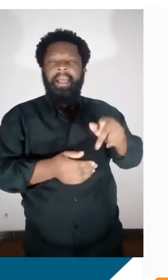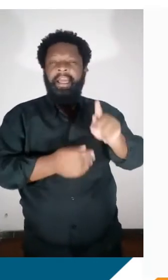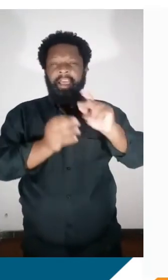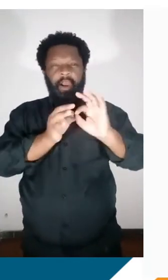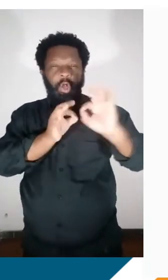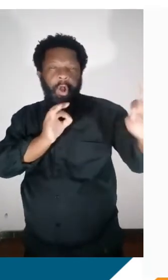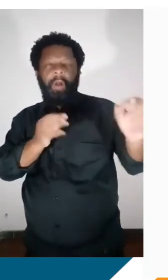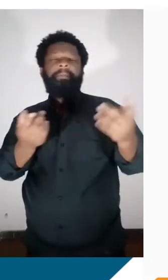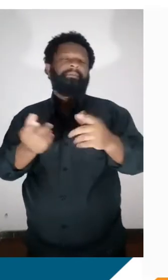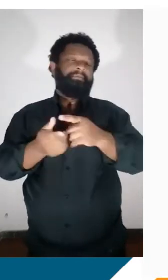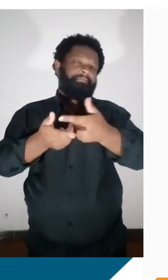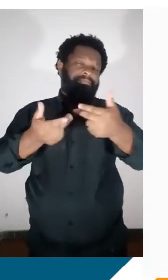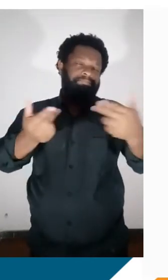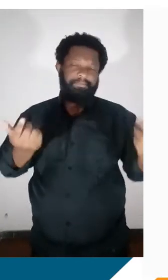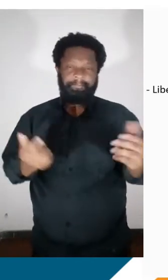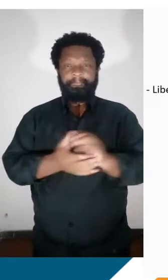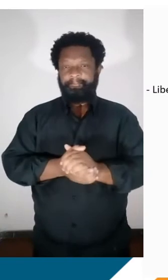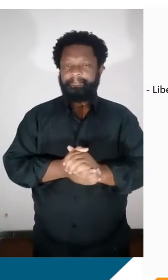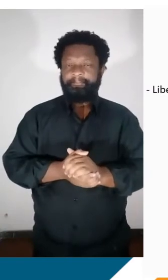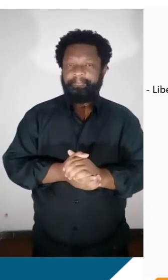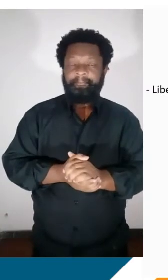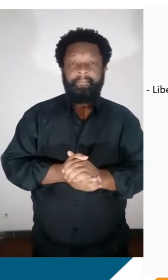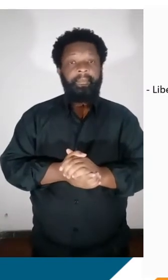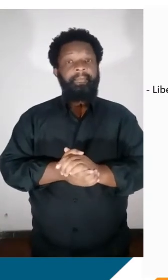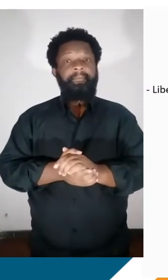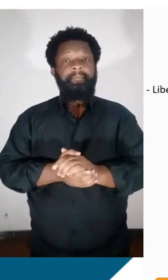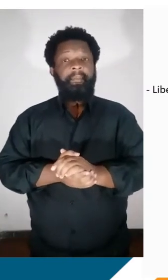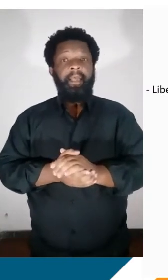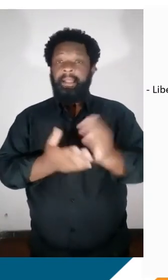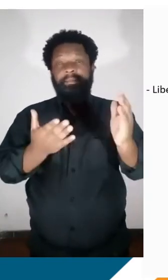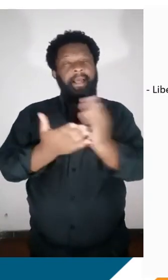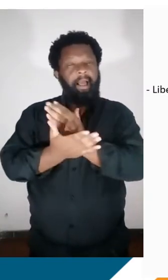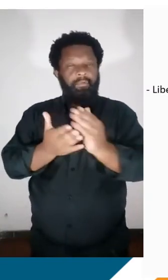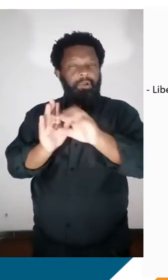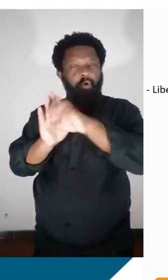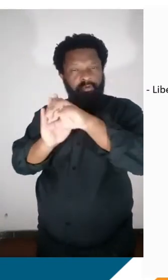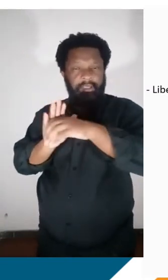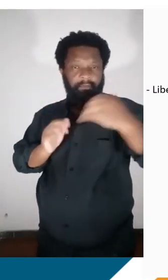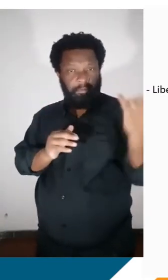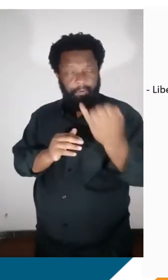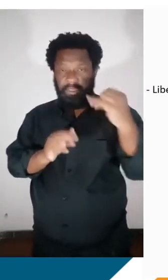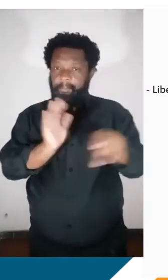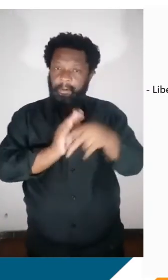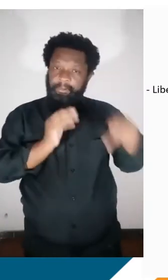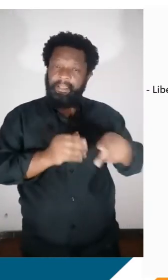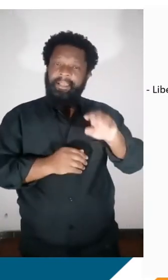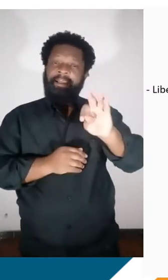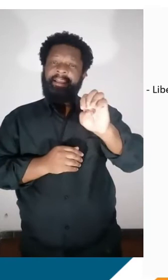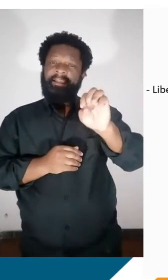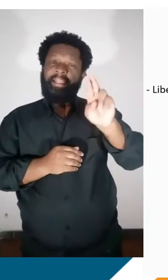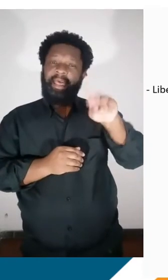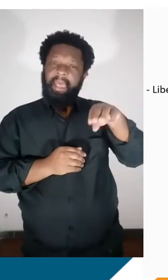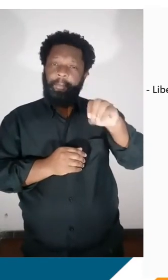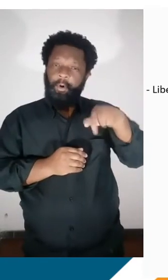quilômetro, né? Então, assim, tenham isso em mente, tá? Alguns conceitos fundamentais da termoquímica são